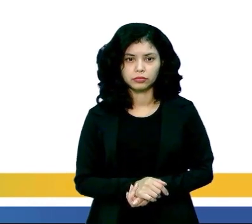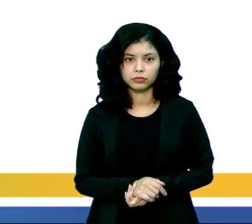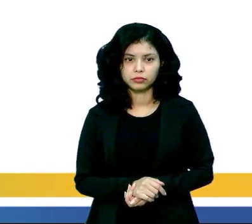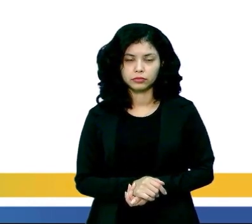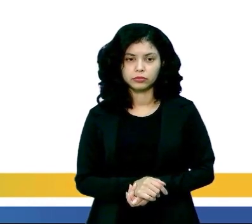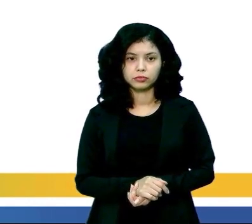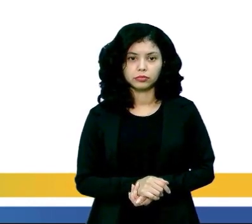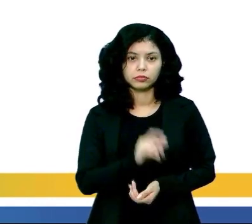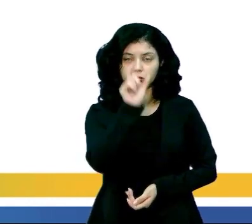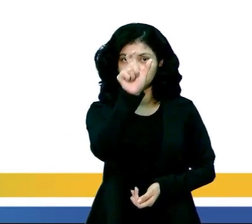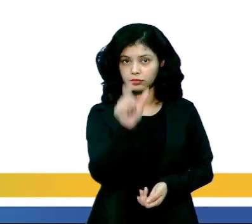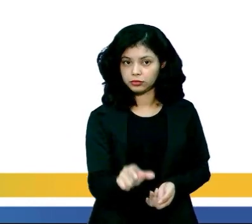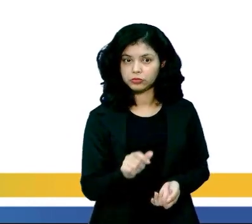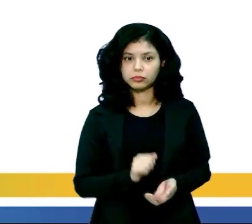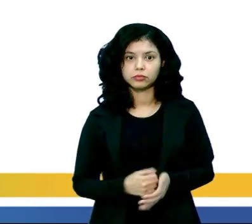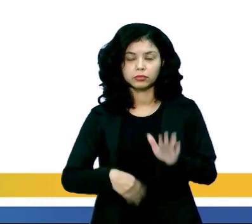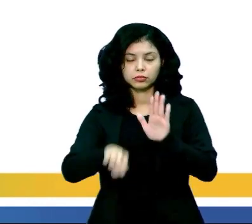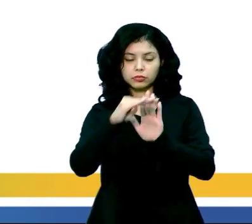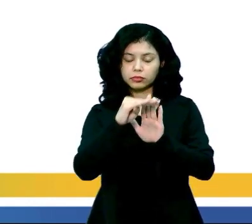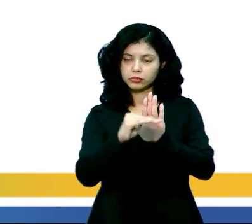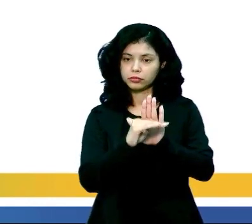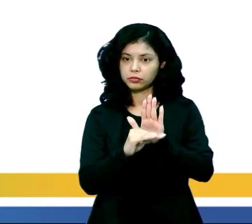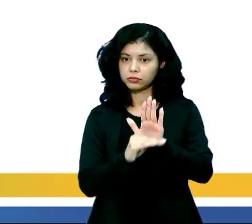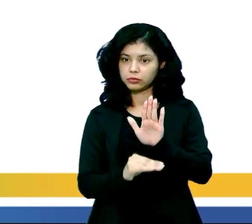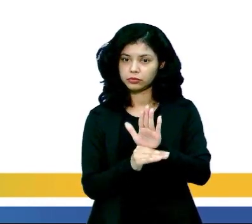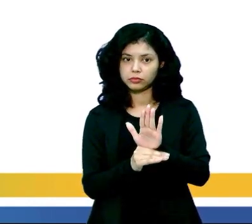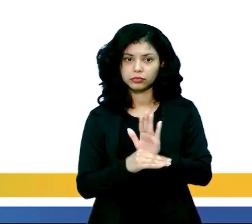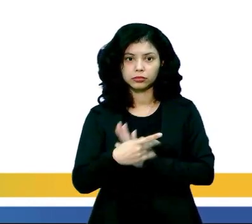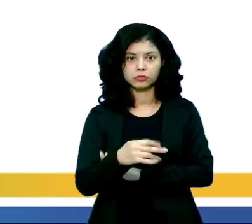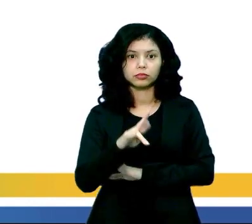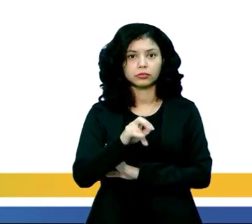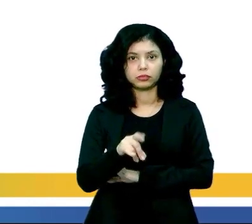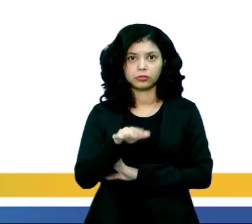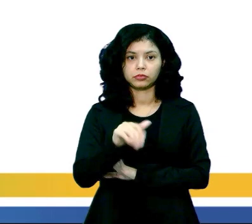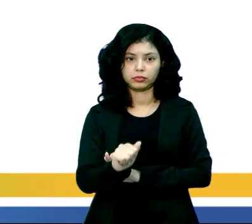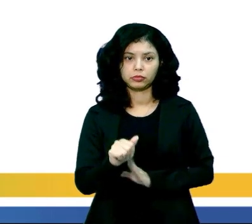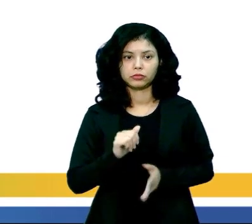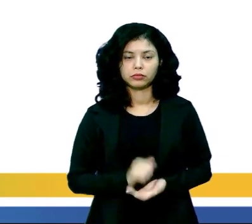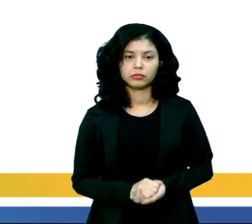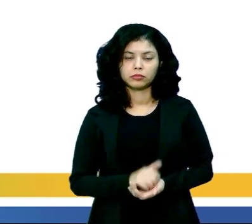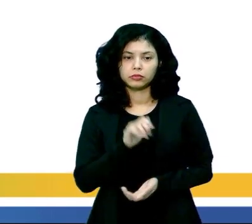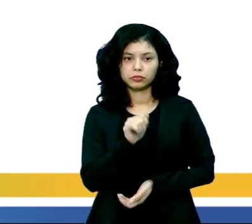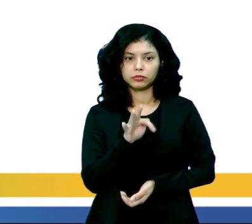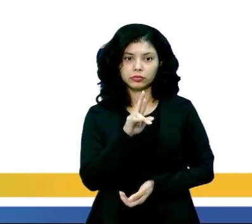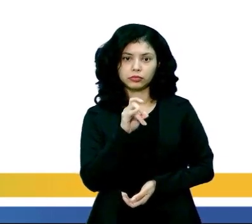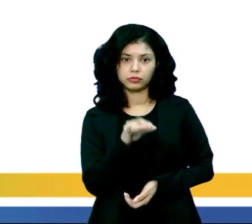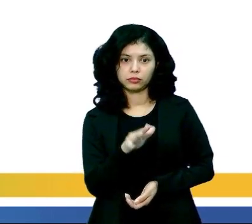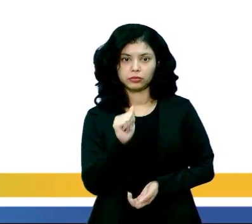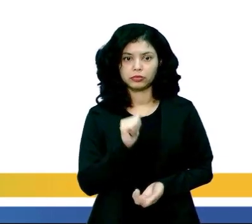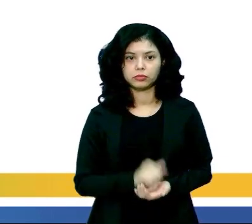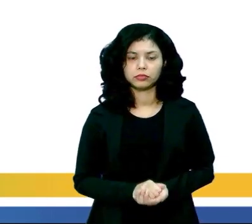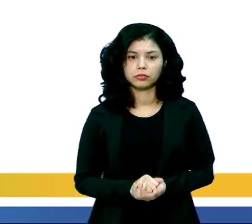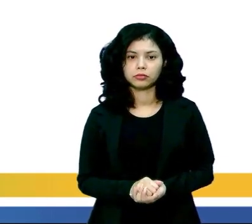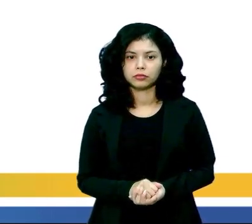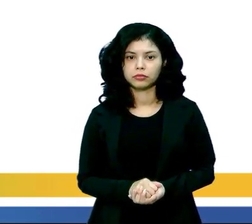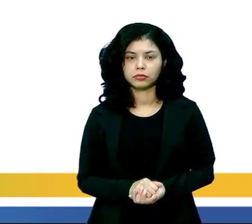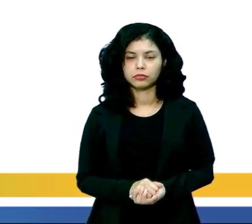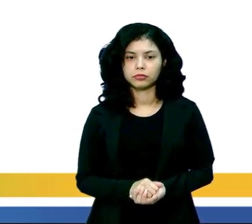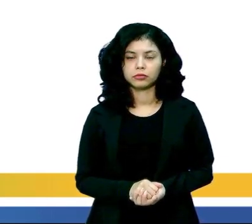E os personagens, galera, eles se classificam, né, em protagonistas, antagonistas